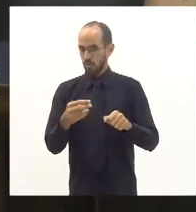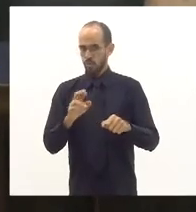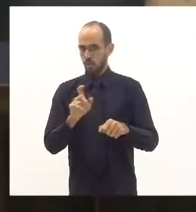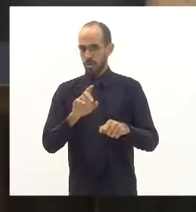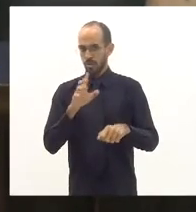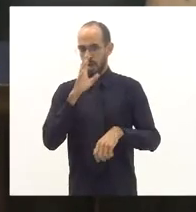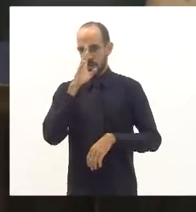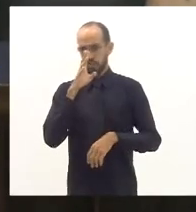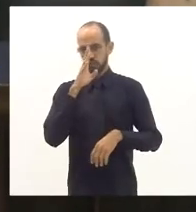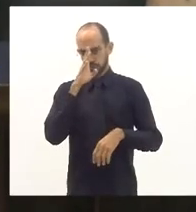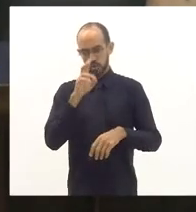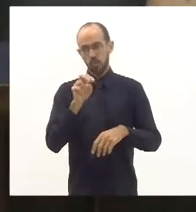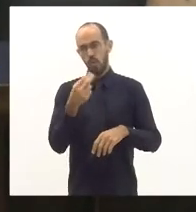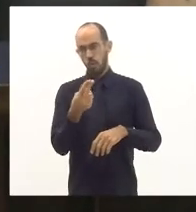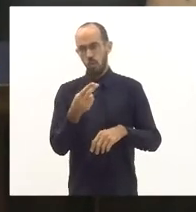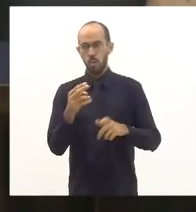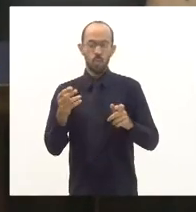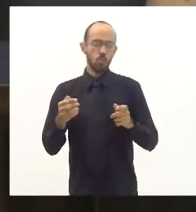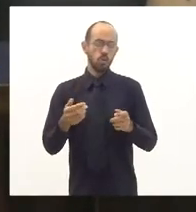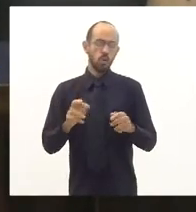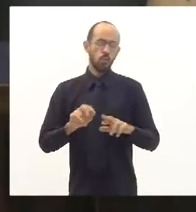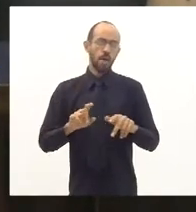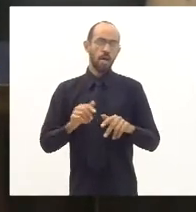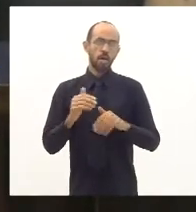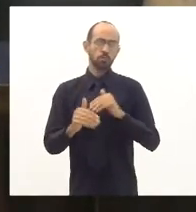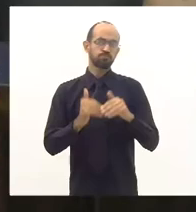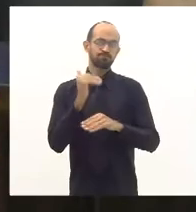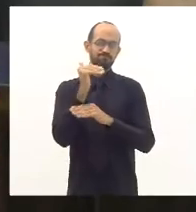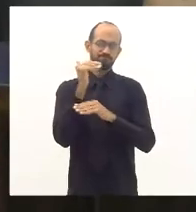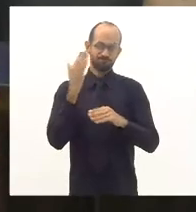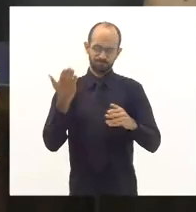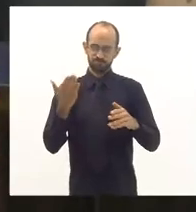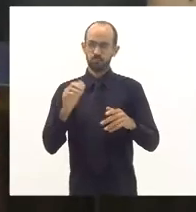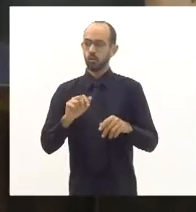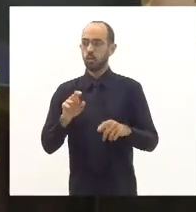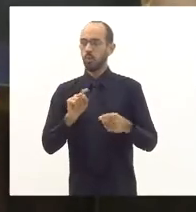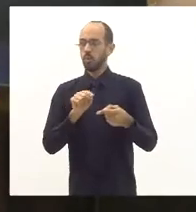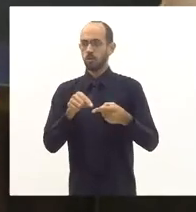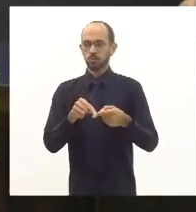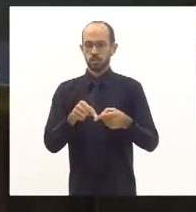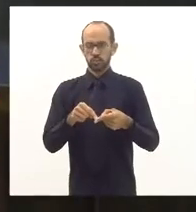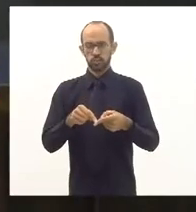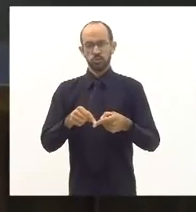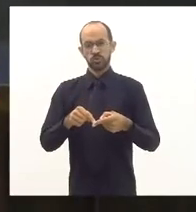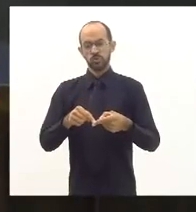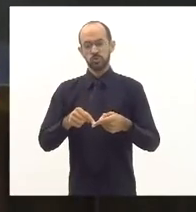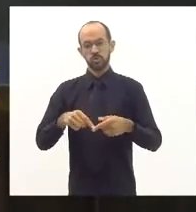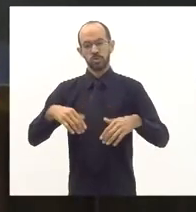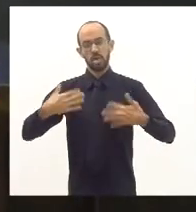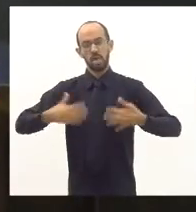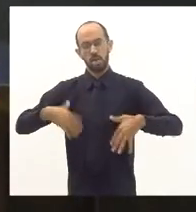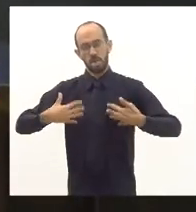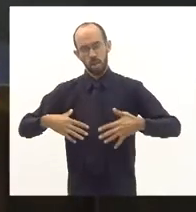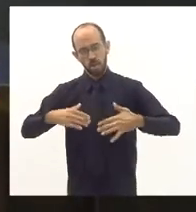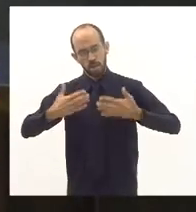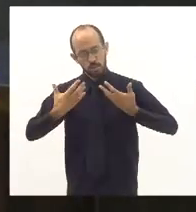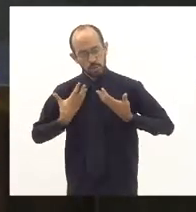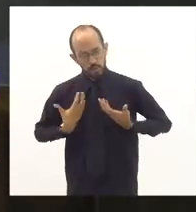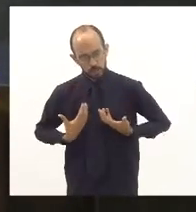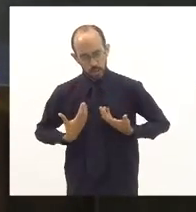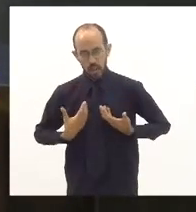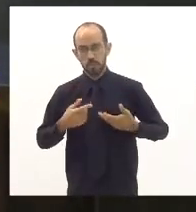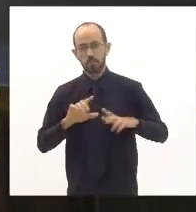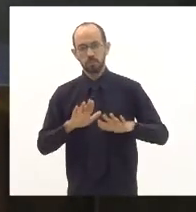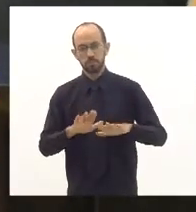abusivo, que não seja nada excessivo, nem com nenhum objetivo de desgastar, a não ser de cumprir o que a lei